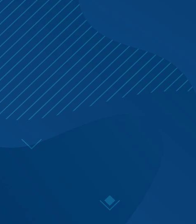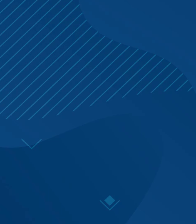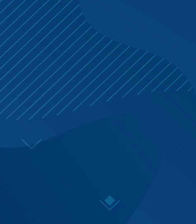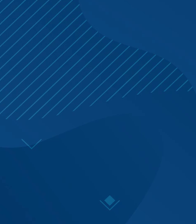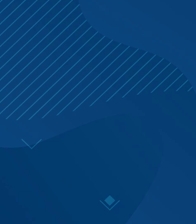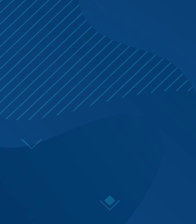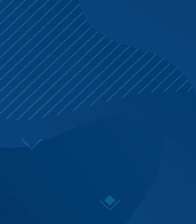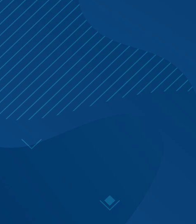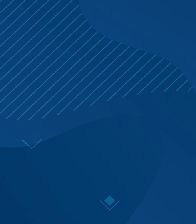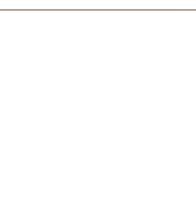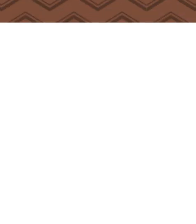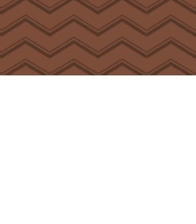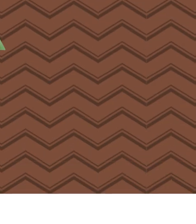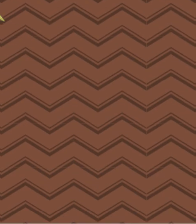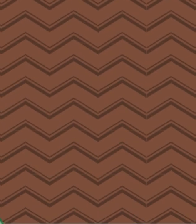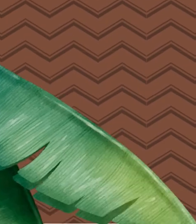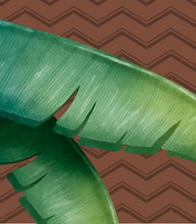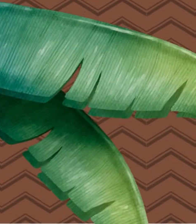da Amazônia.